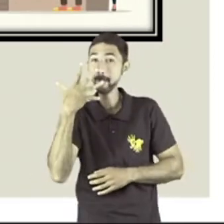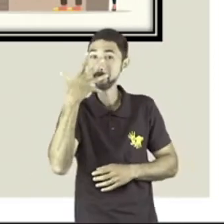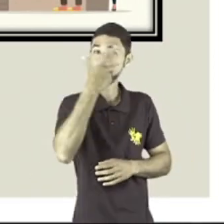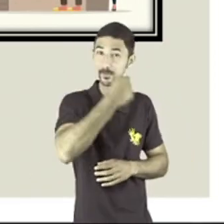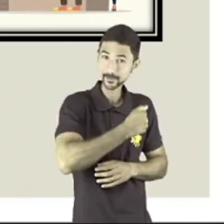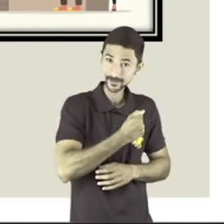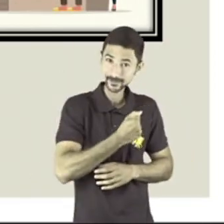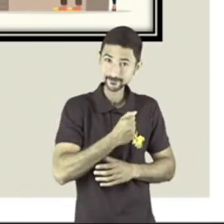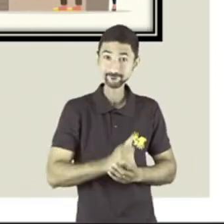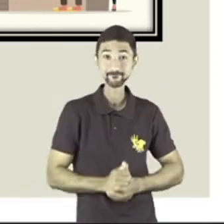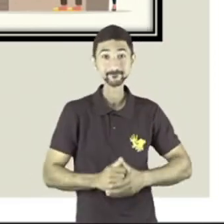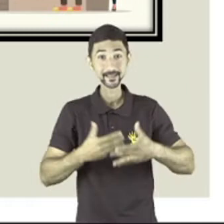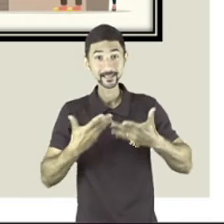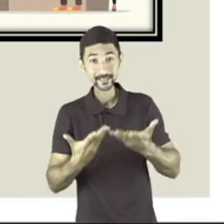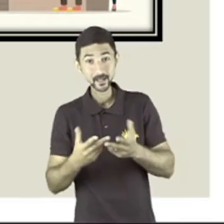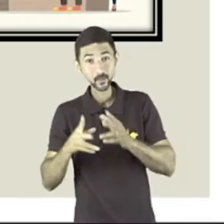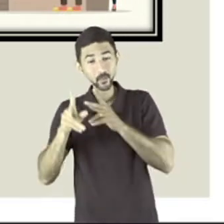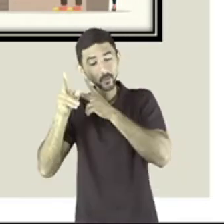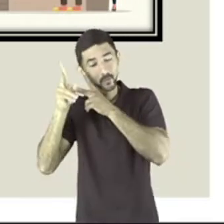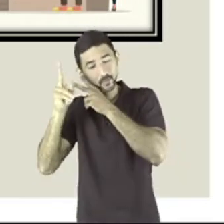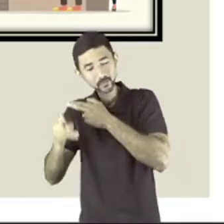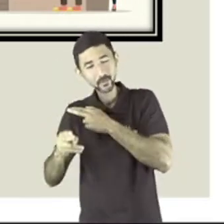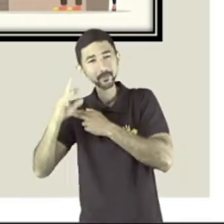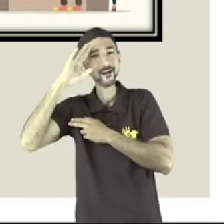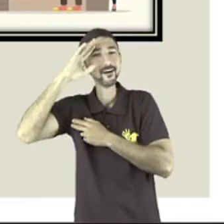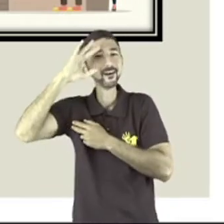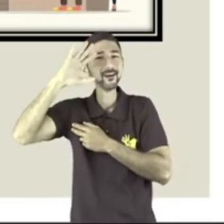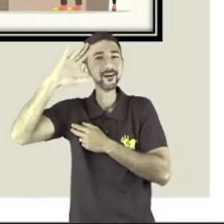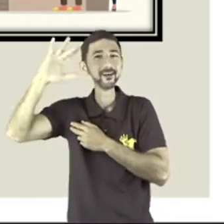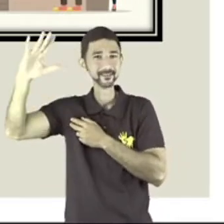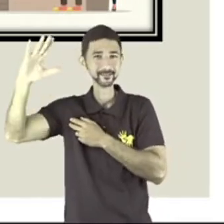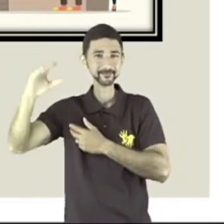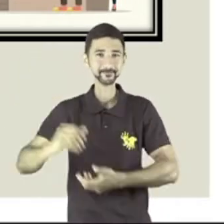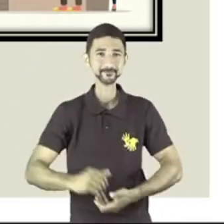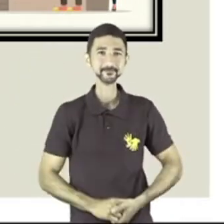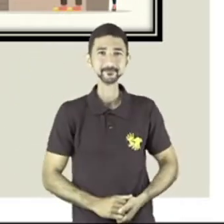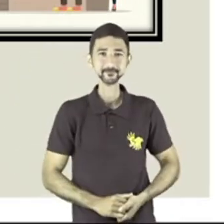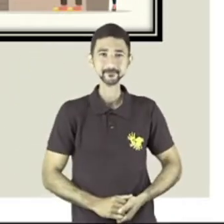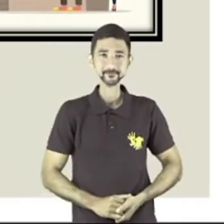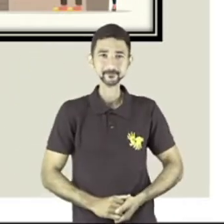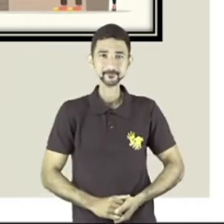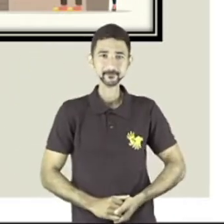bonita. Então, dormir e sonhar.